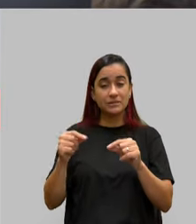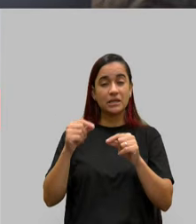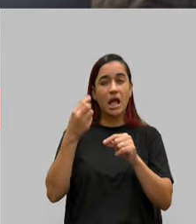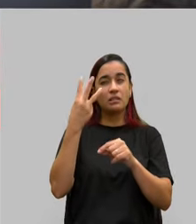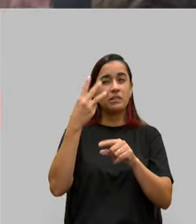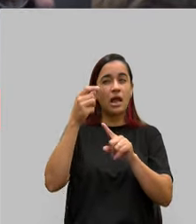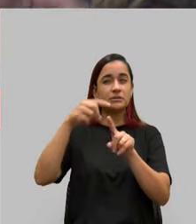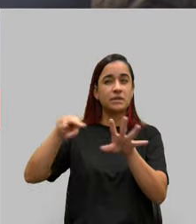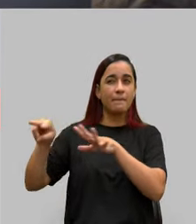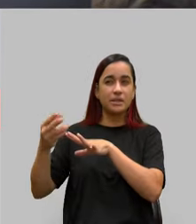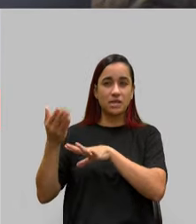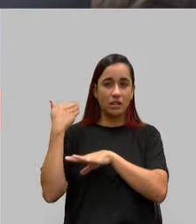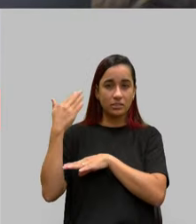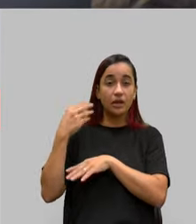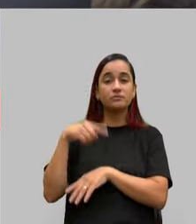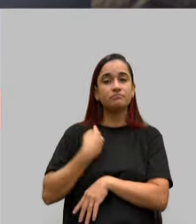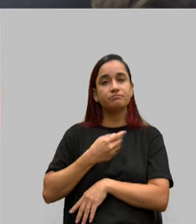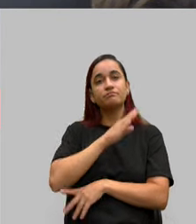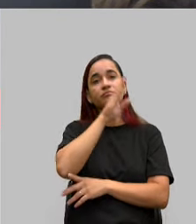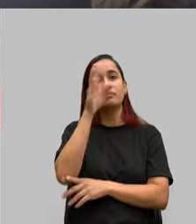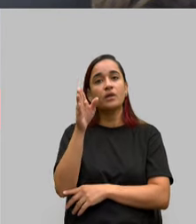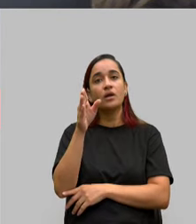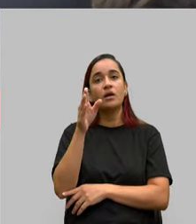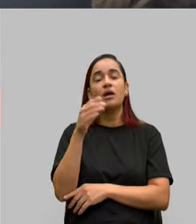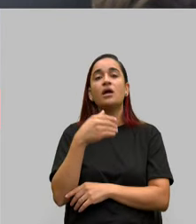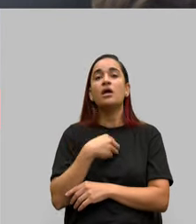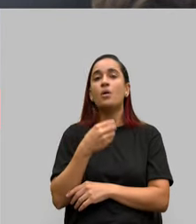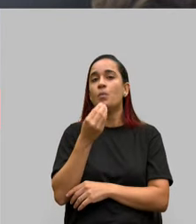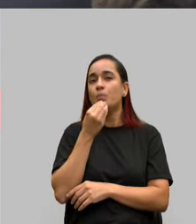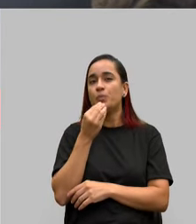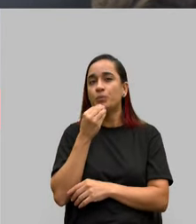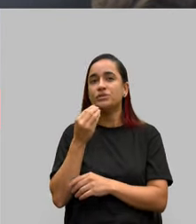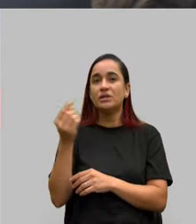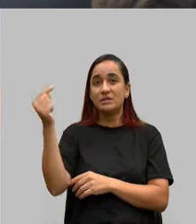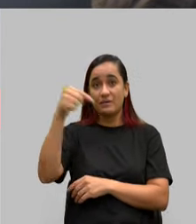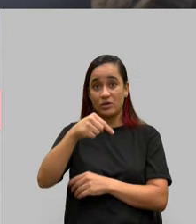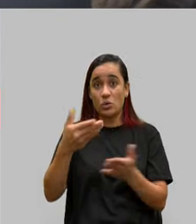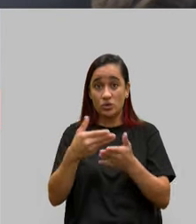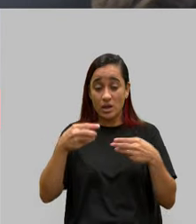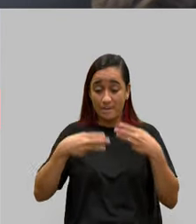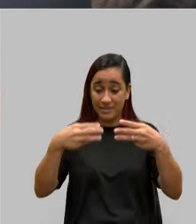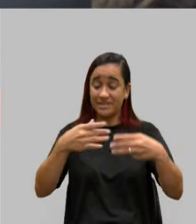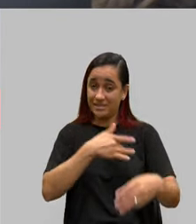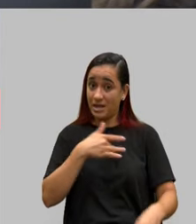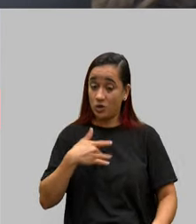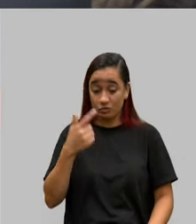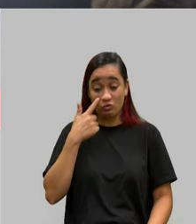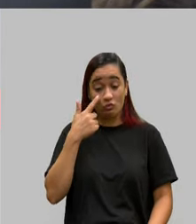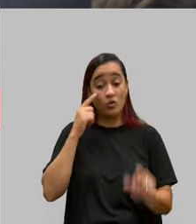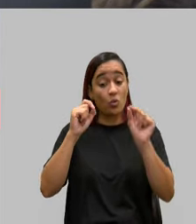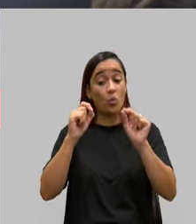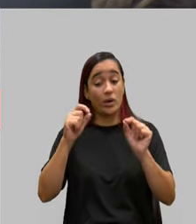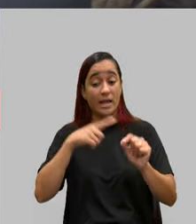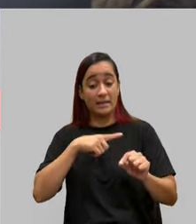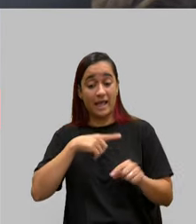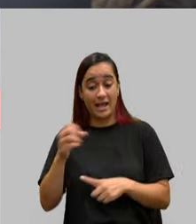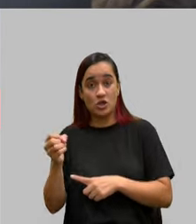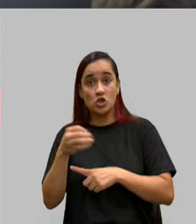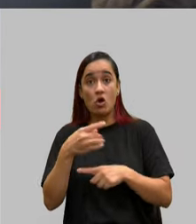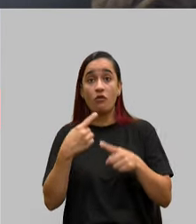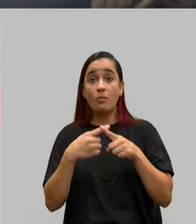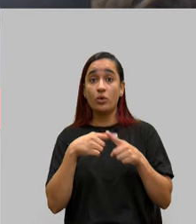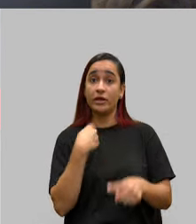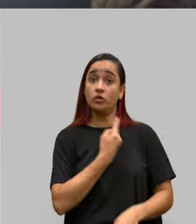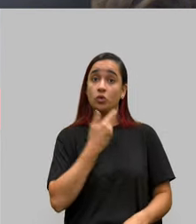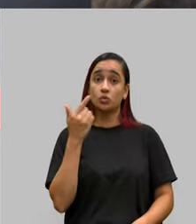inúmeras vezes hoje o kiri vai estar aqui do Ministério da Saúde vamos ver o que que ele vai trazer de novo porque a gente conseguiu junto à presidência